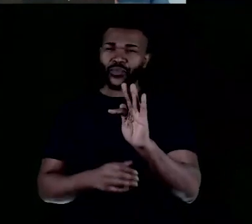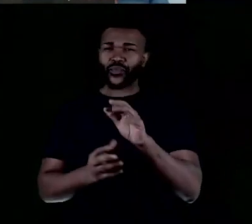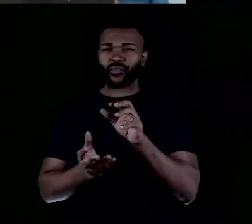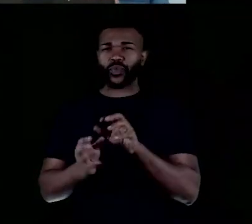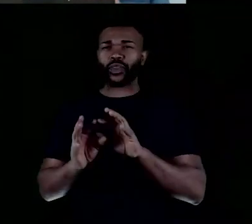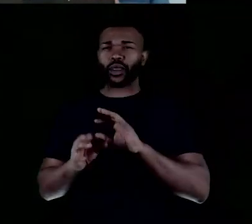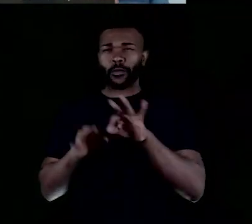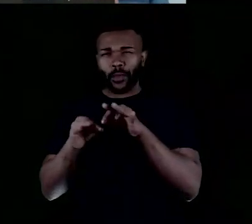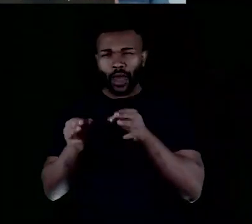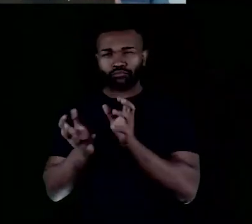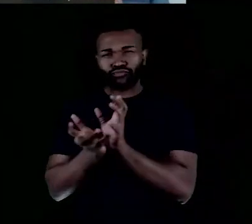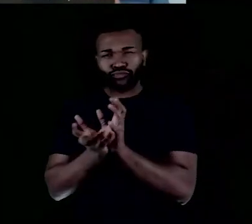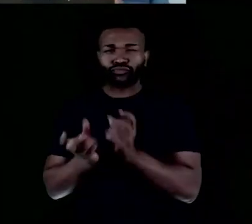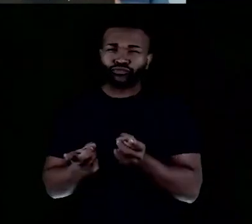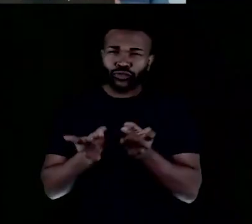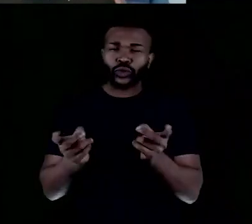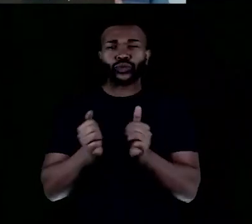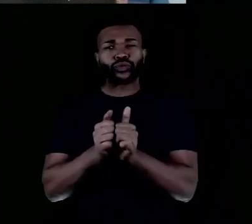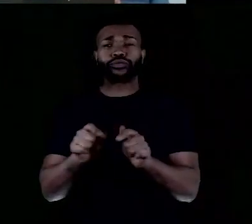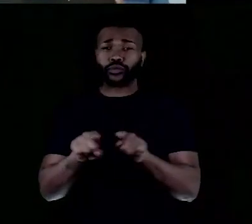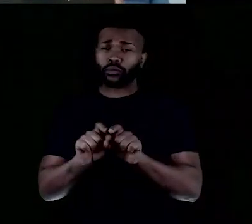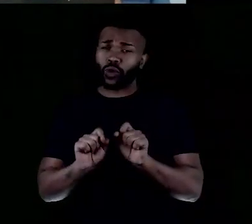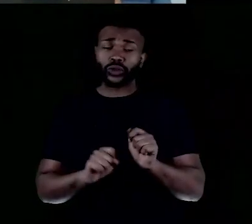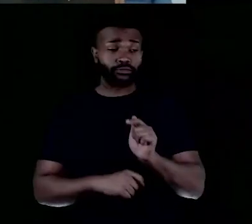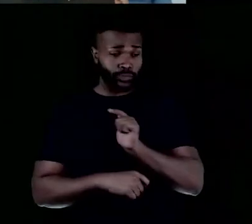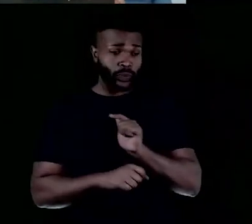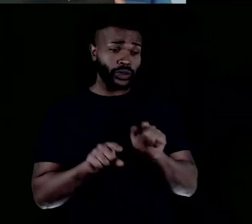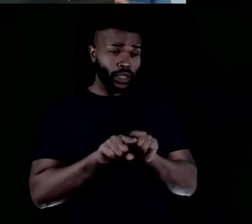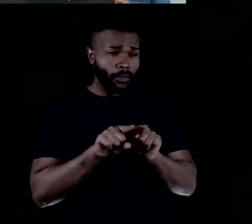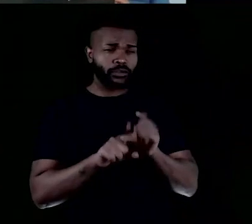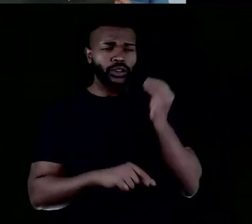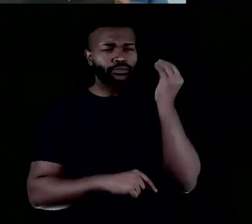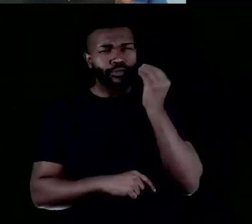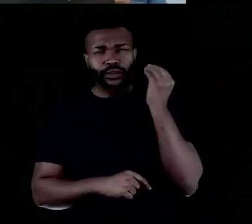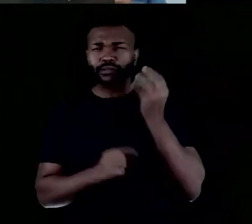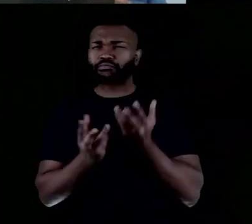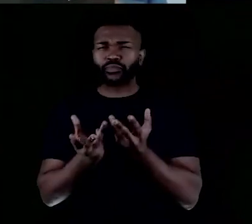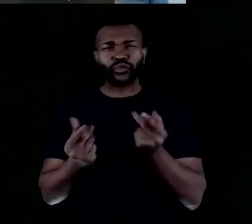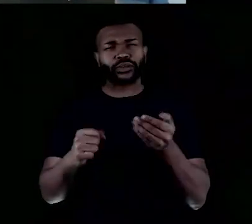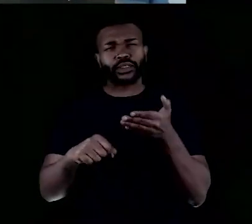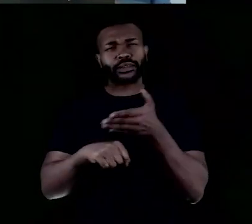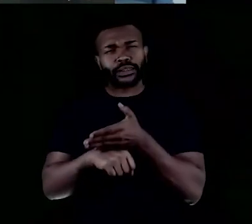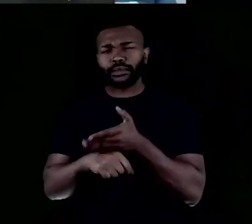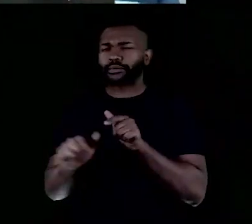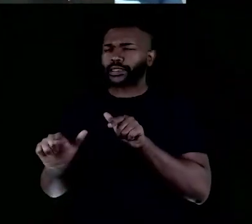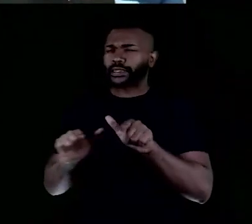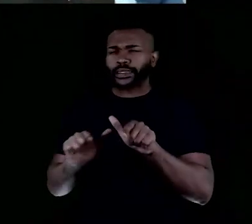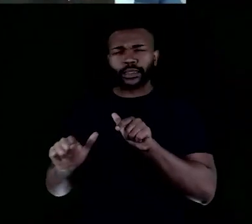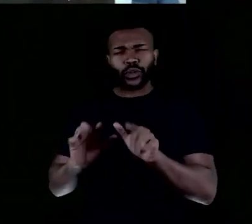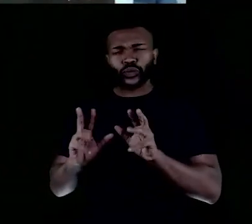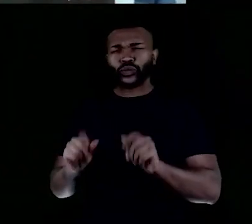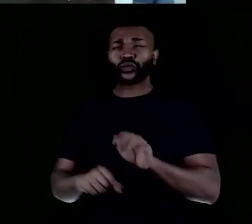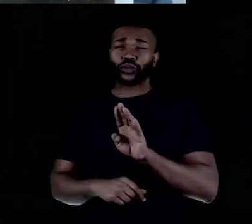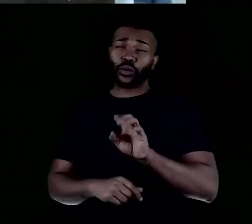Mas eu tenho as versões em PDF também. Eu vendo um pacote com todos os PDFs juntos. Então, também pode falar comigo. Eu tenho. É uma experiência